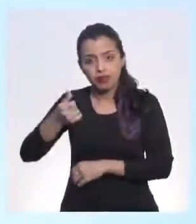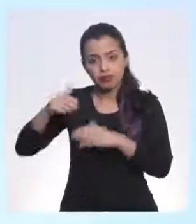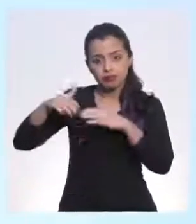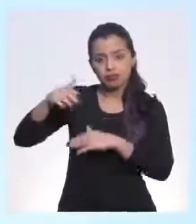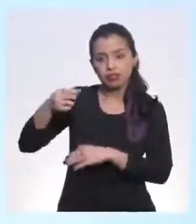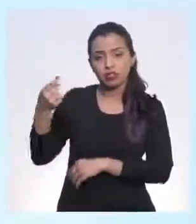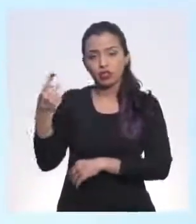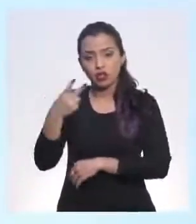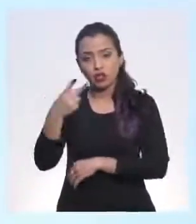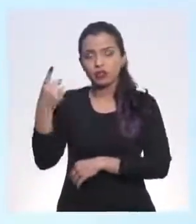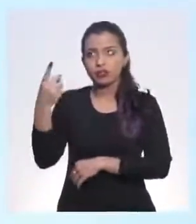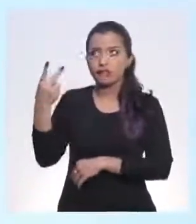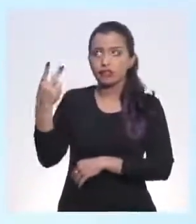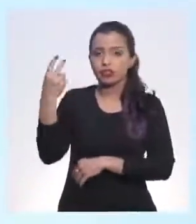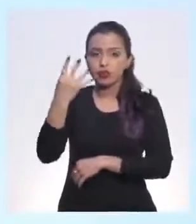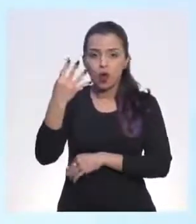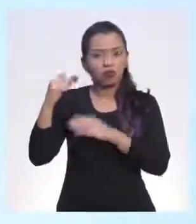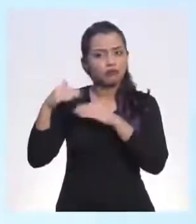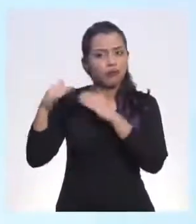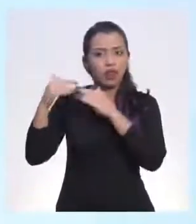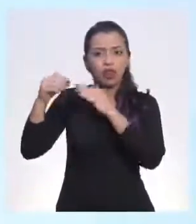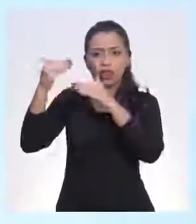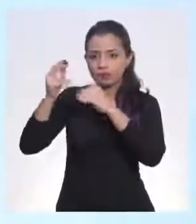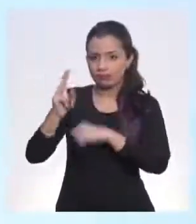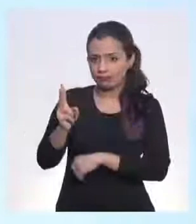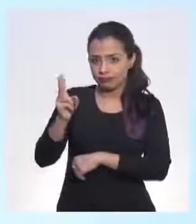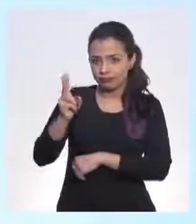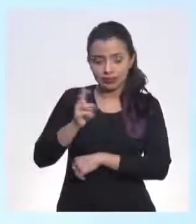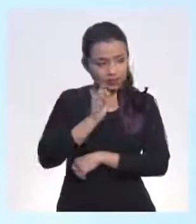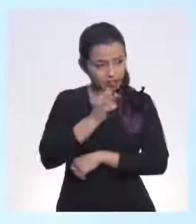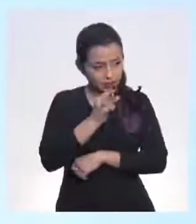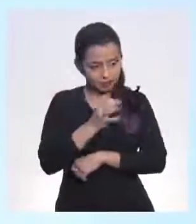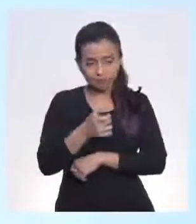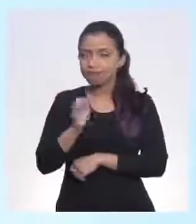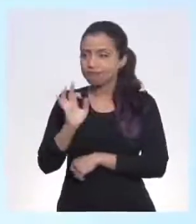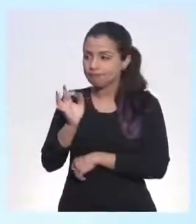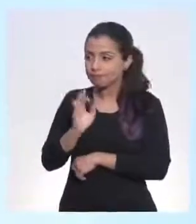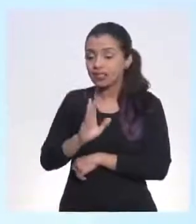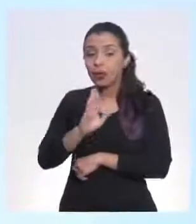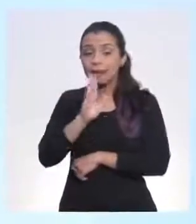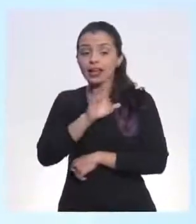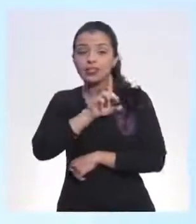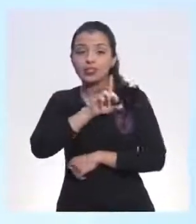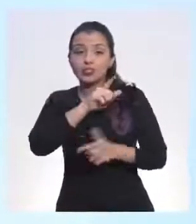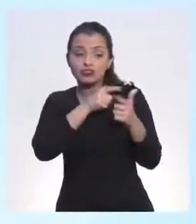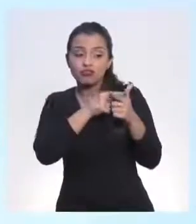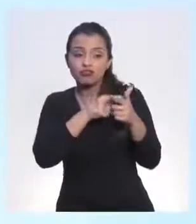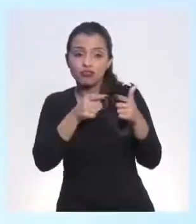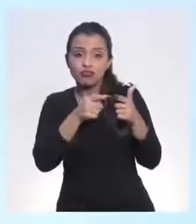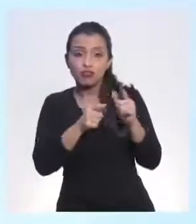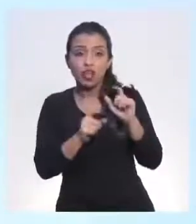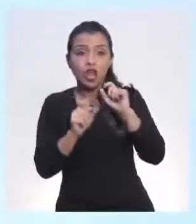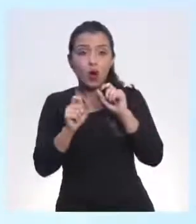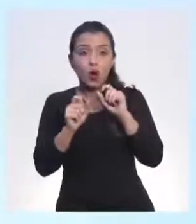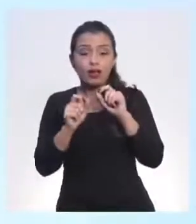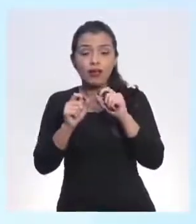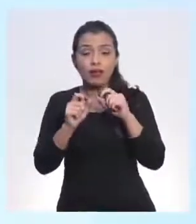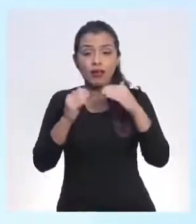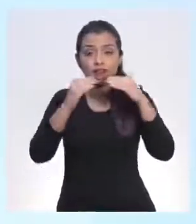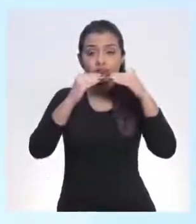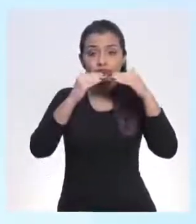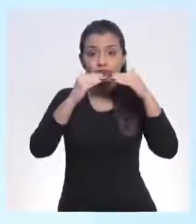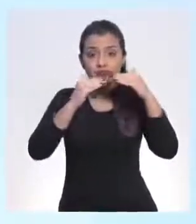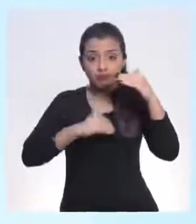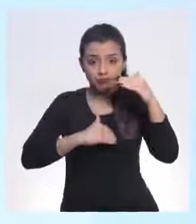por diante, né, Ale? Isso. No entanto, os divisores você vai ter que pensar o seguinte, são valores menores que